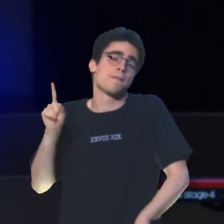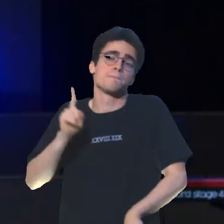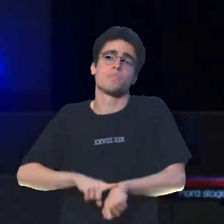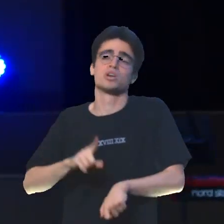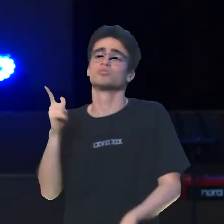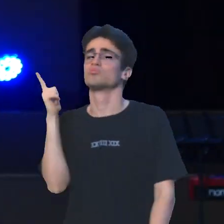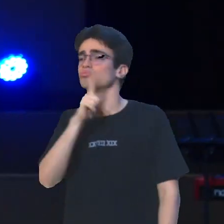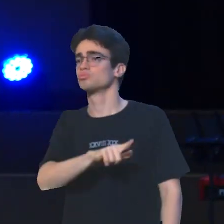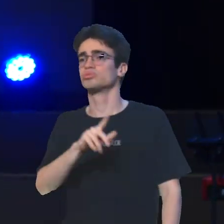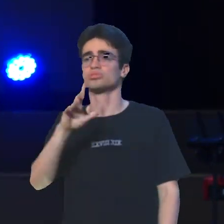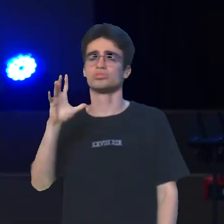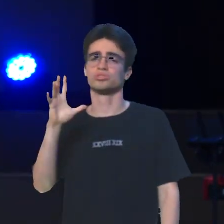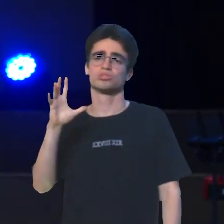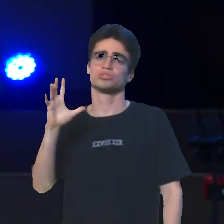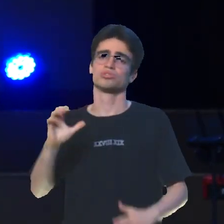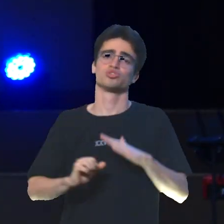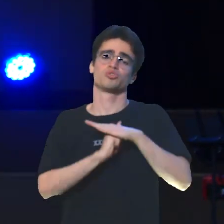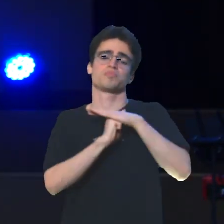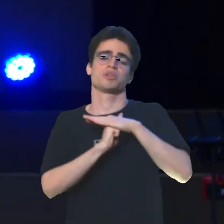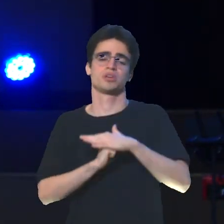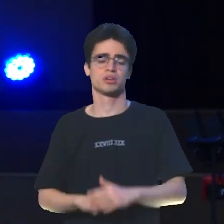vocês conseguem suprir.